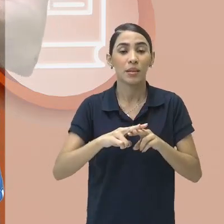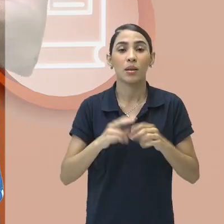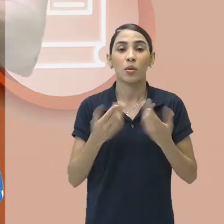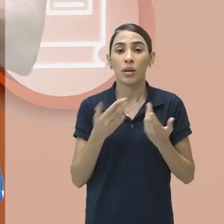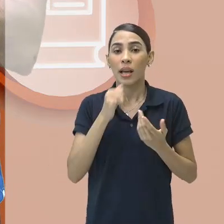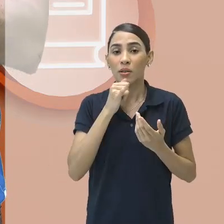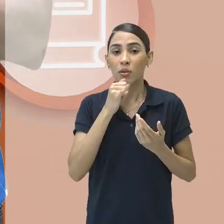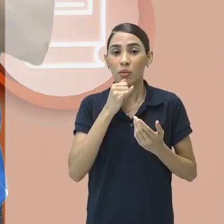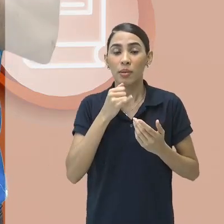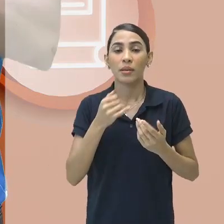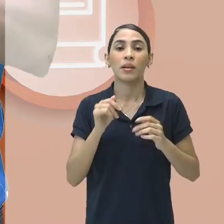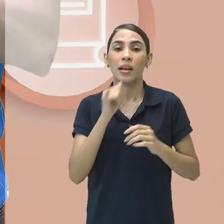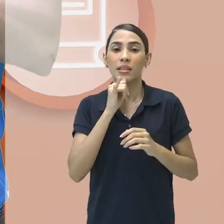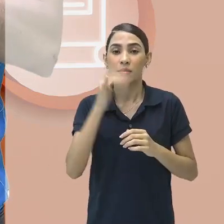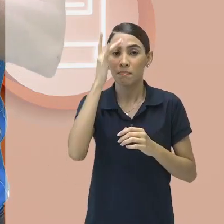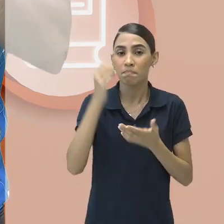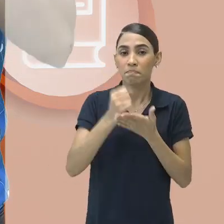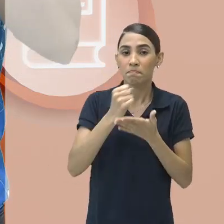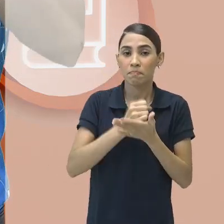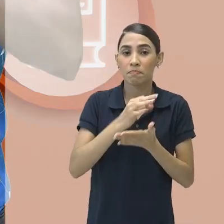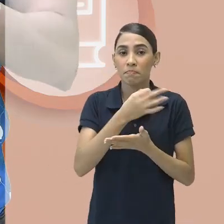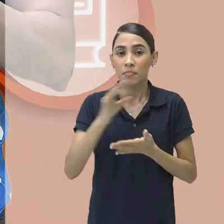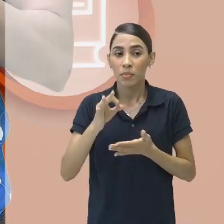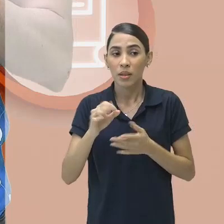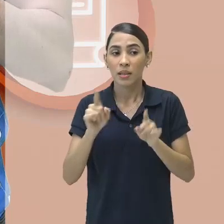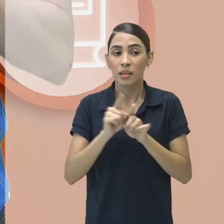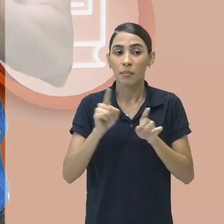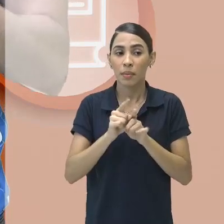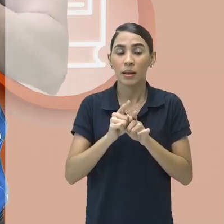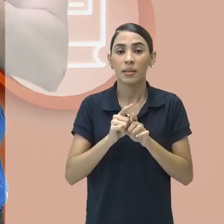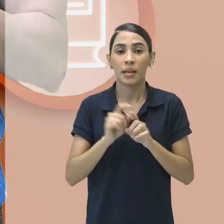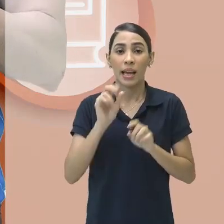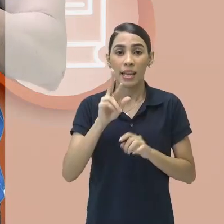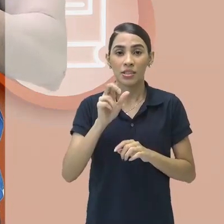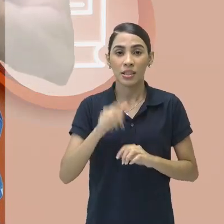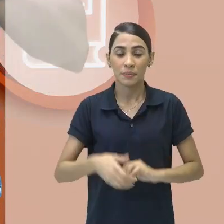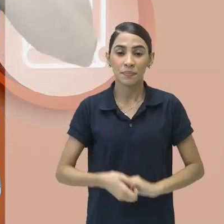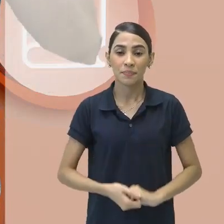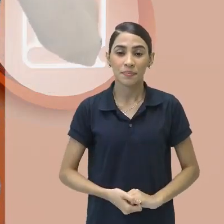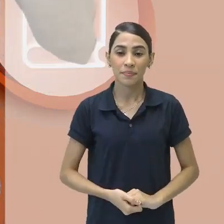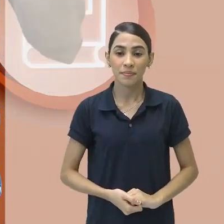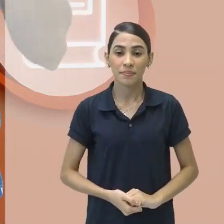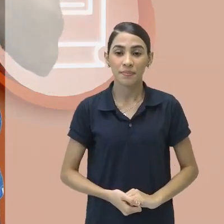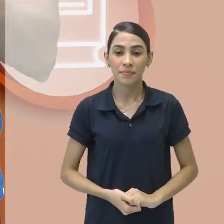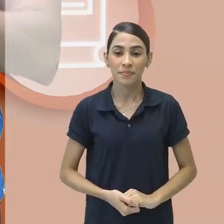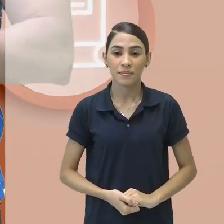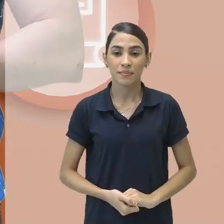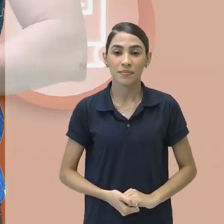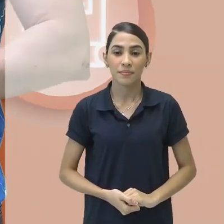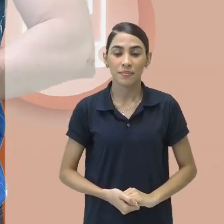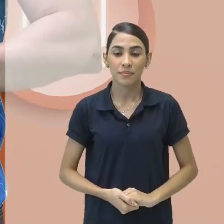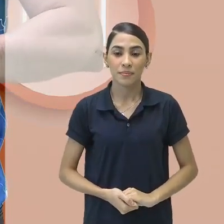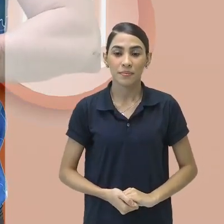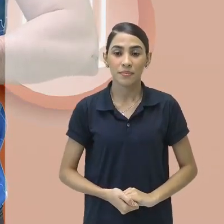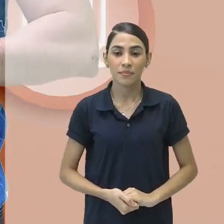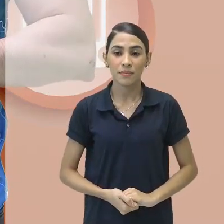documento dessas pessoas, como carteira de trabalho e também o RG, certo? Nós temos aqui alguns dados interessantes sobre